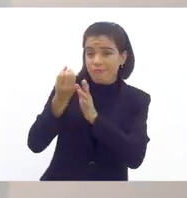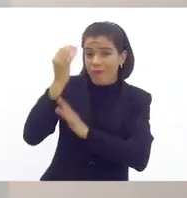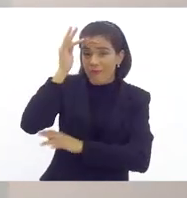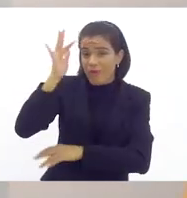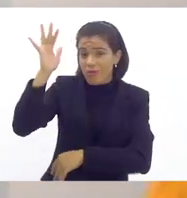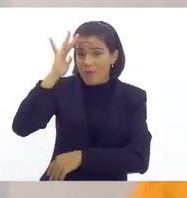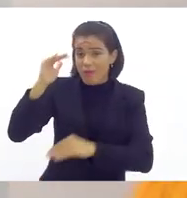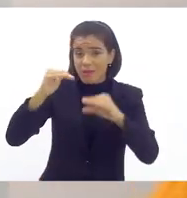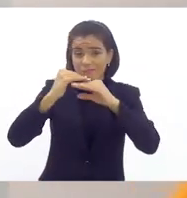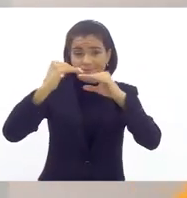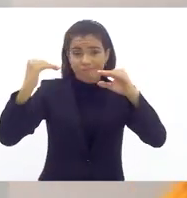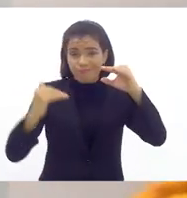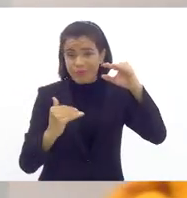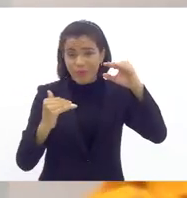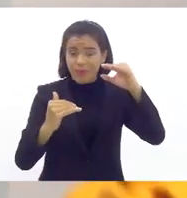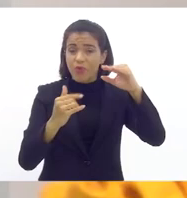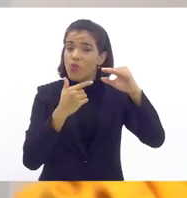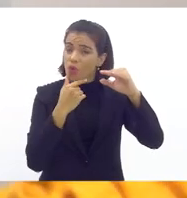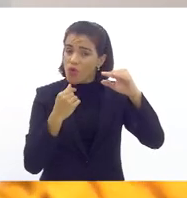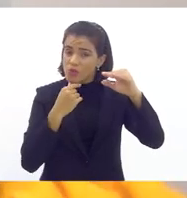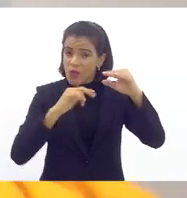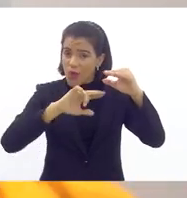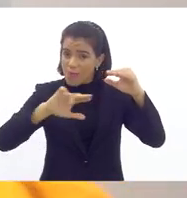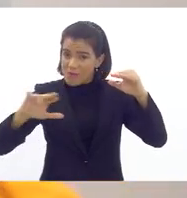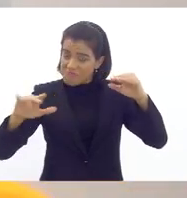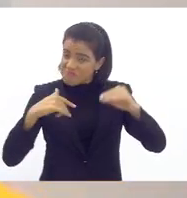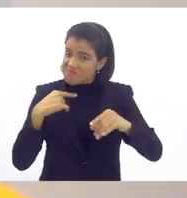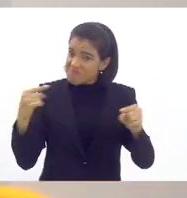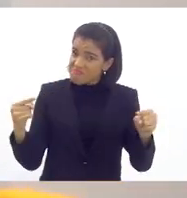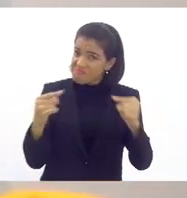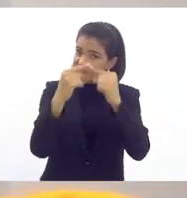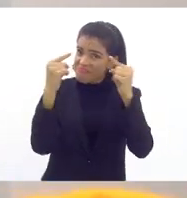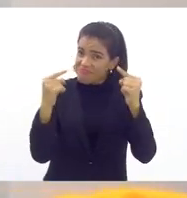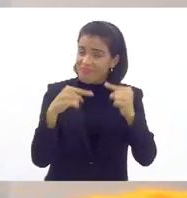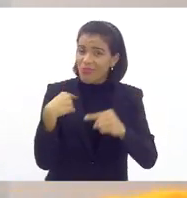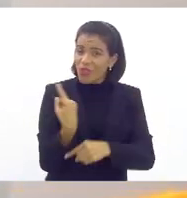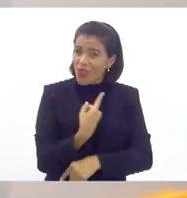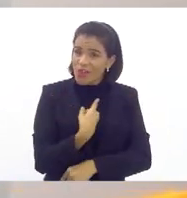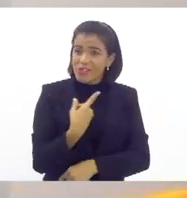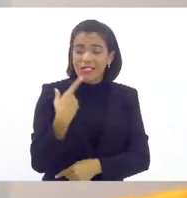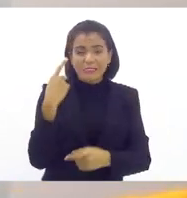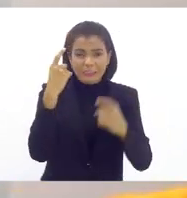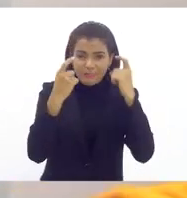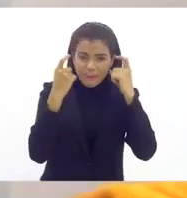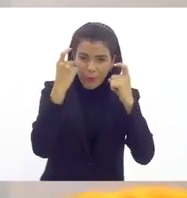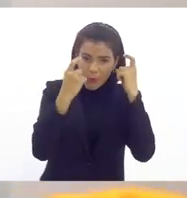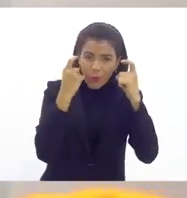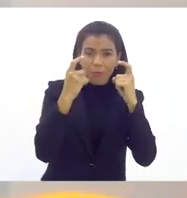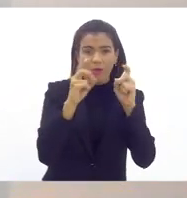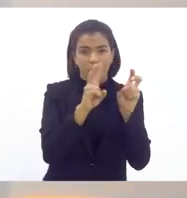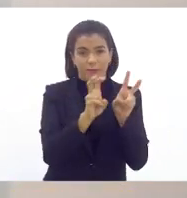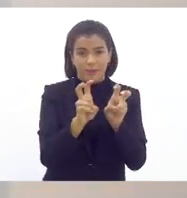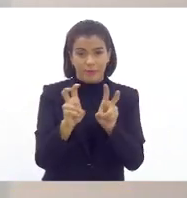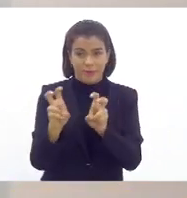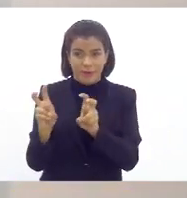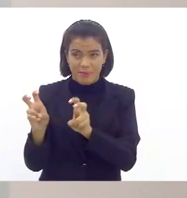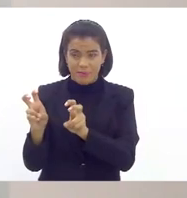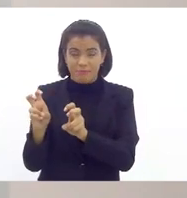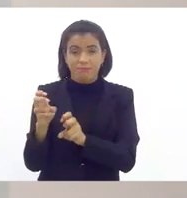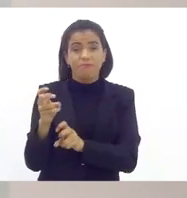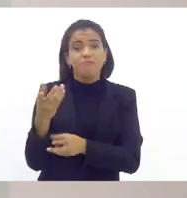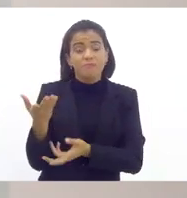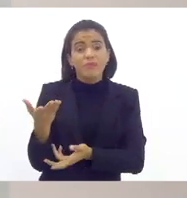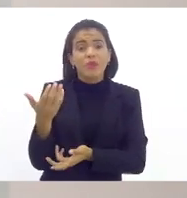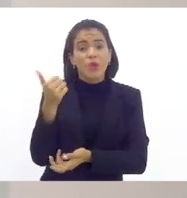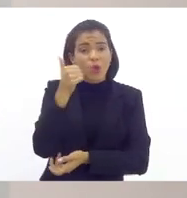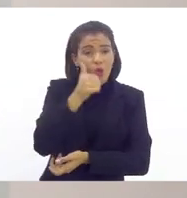desigualdade entre os homens. Coincidentemente, nós tratamos se preocupar muito com esses temas. Senhoras e senhores,